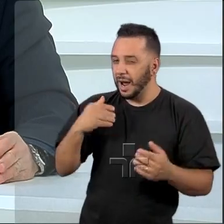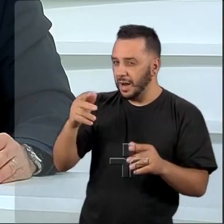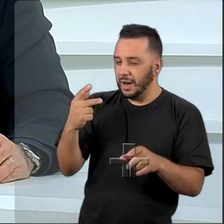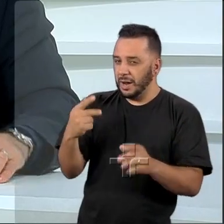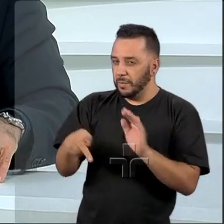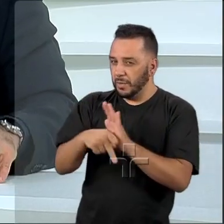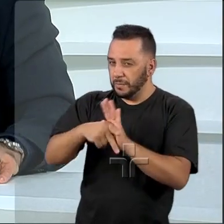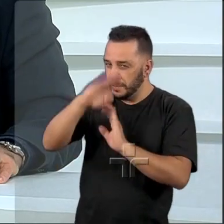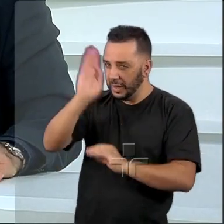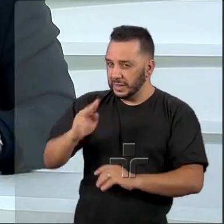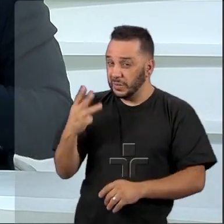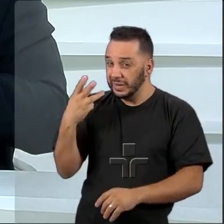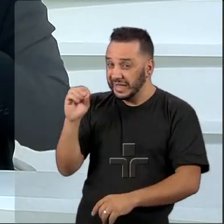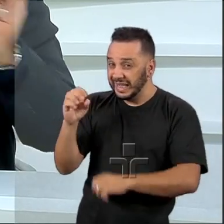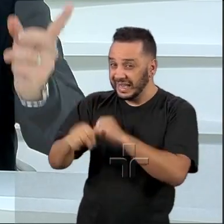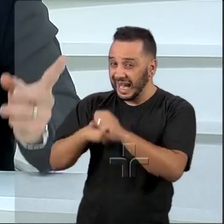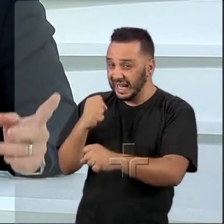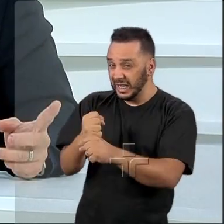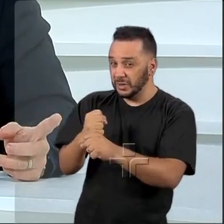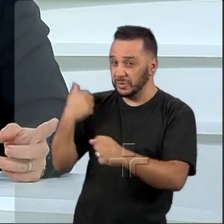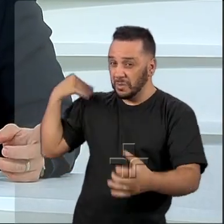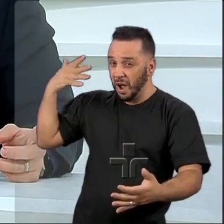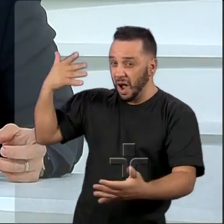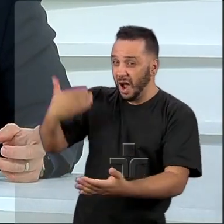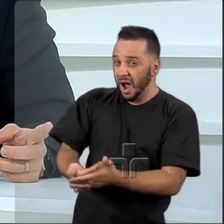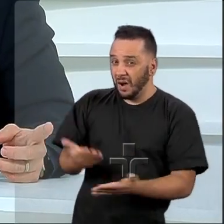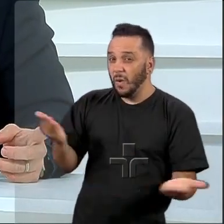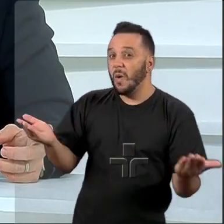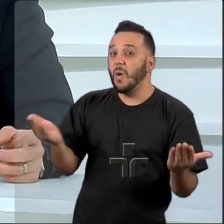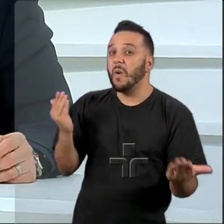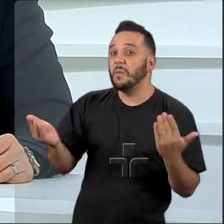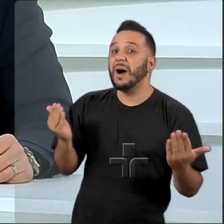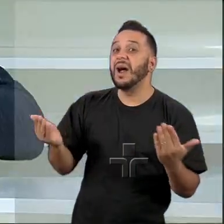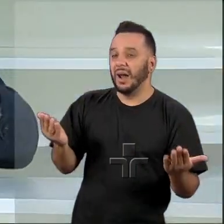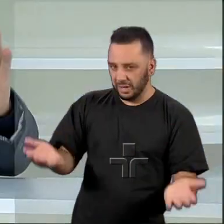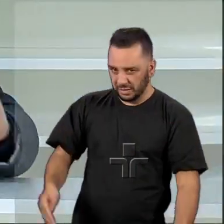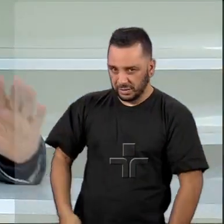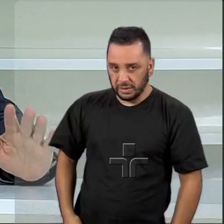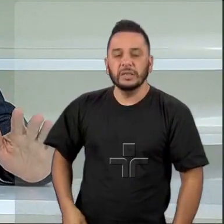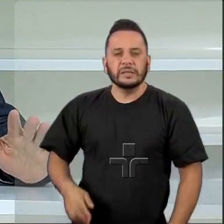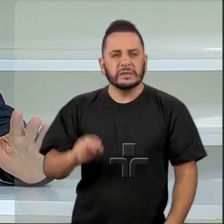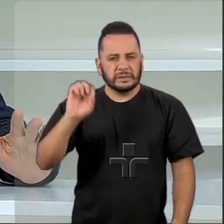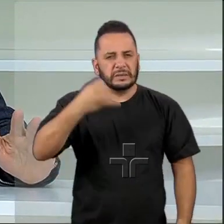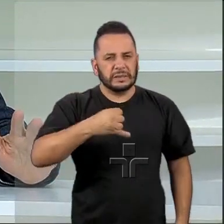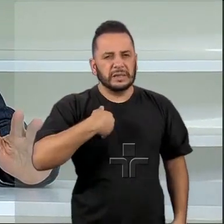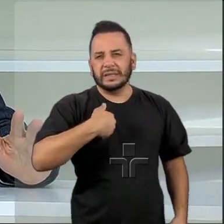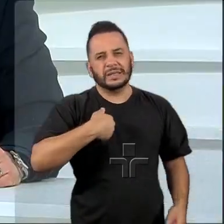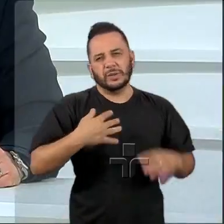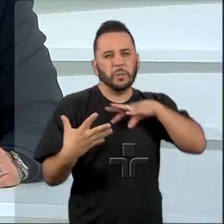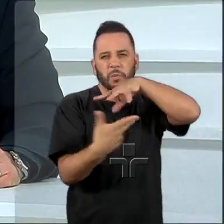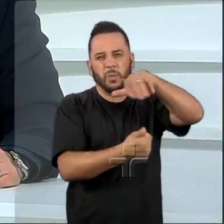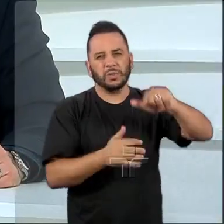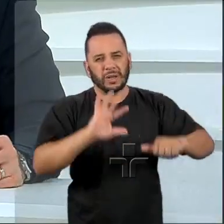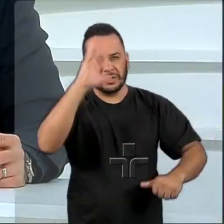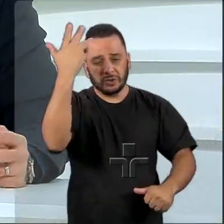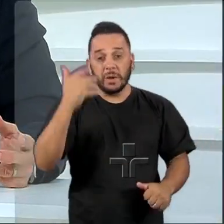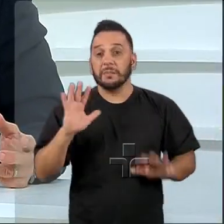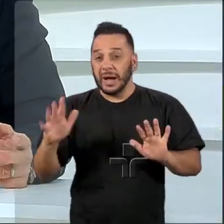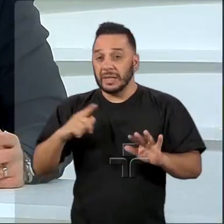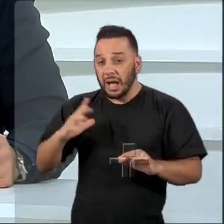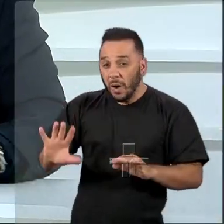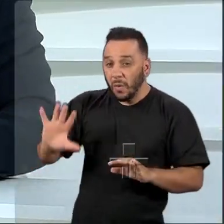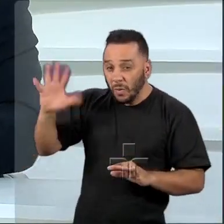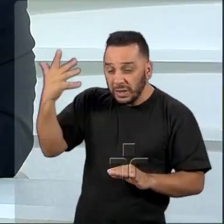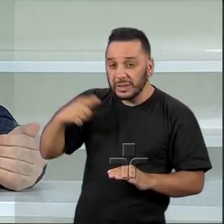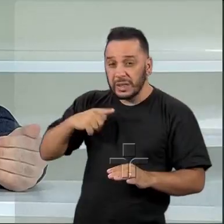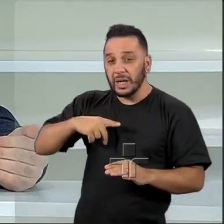agora em termos de uma melhora de todos os indicadores que você quiser sem pegar. dúvida, cara. Como aconteceu em todos os quando lugares. vem a quebra, gera frustração e então, parece mas que nada